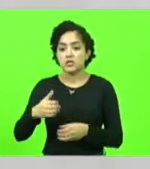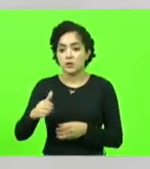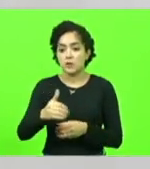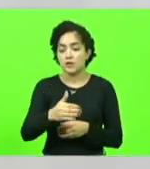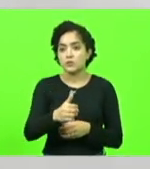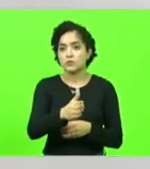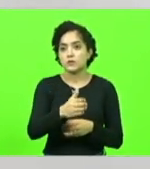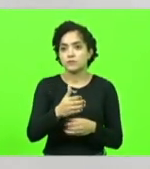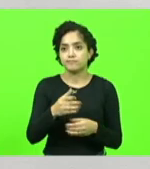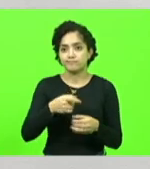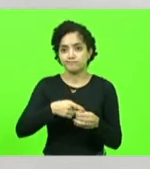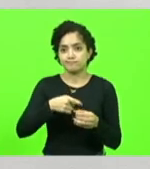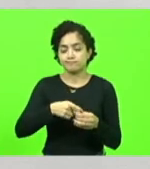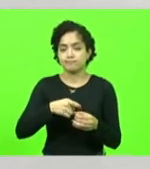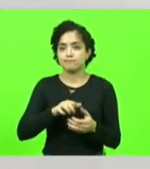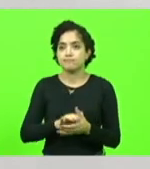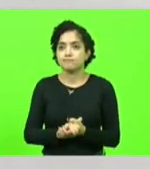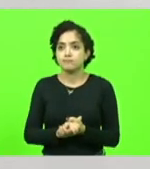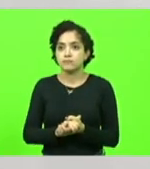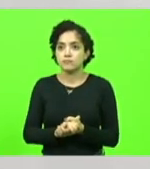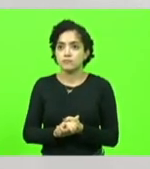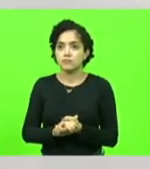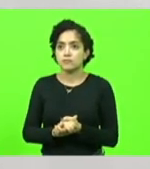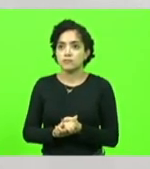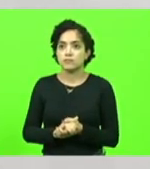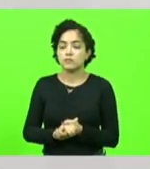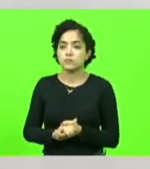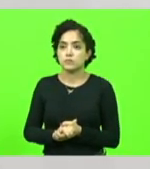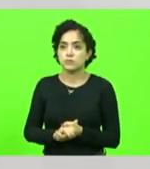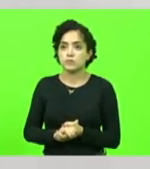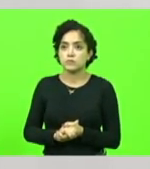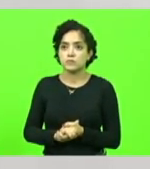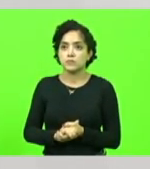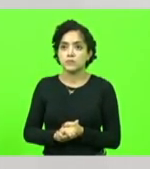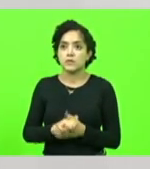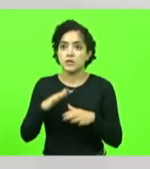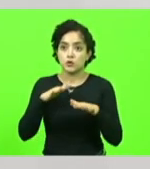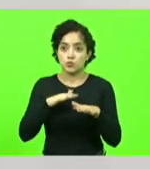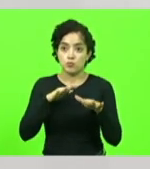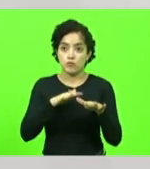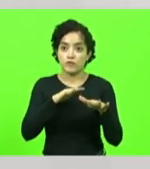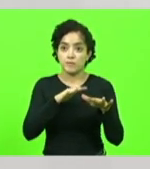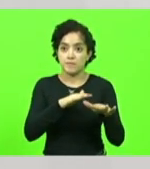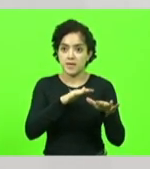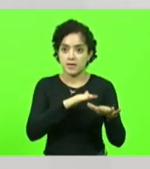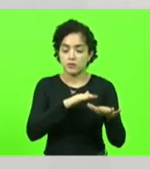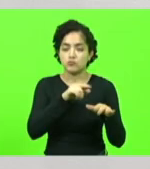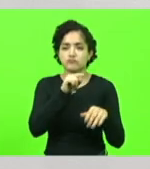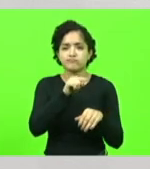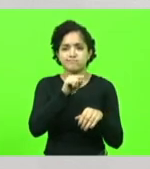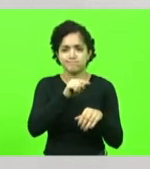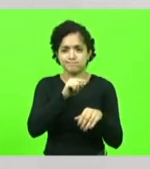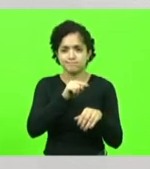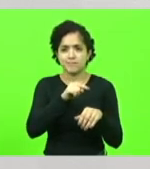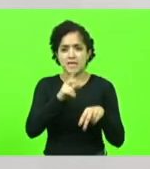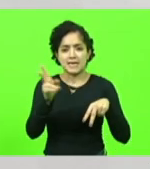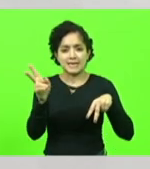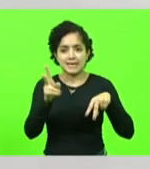ação, no movimento nacional, que é Cadeia para Maus